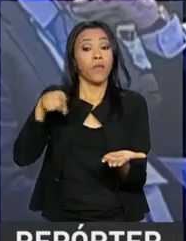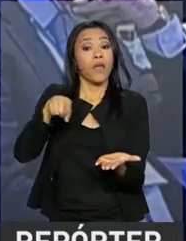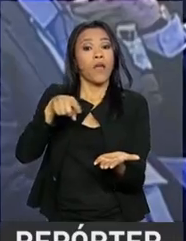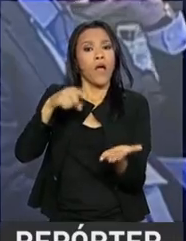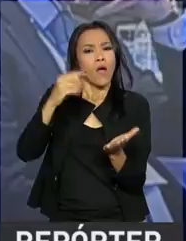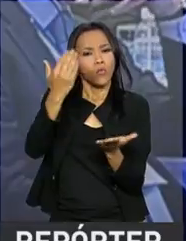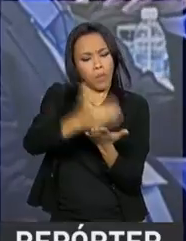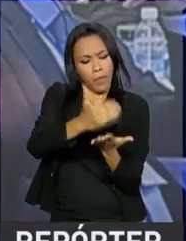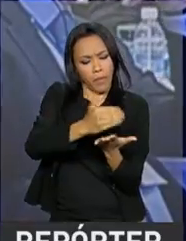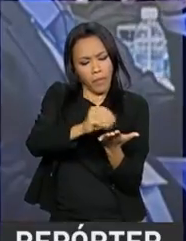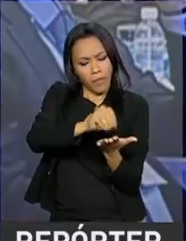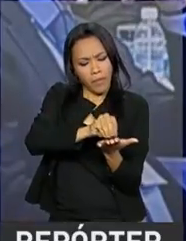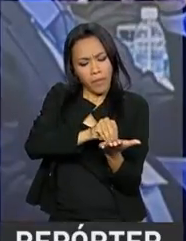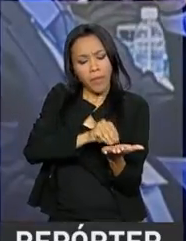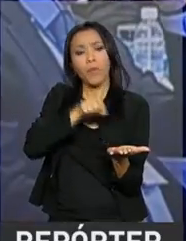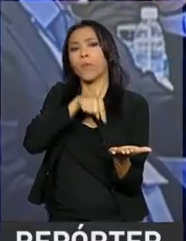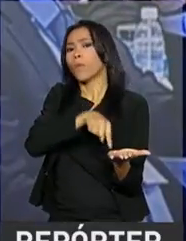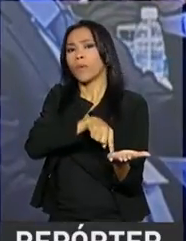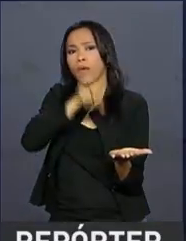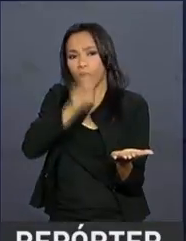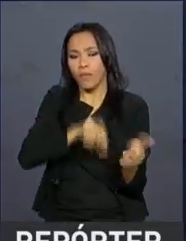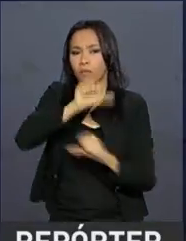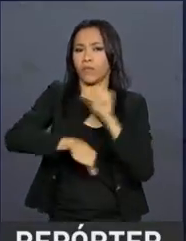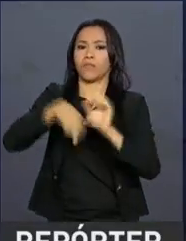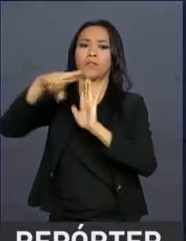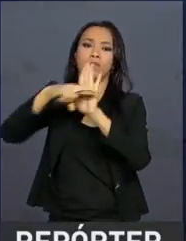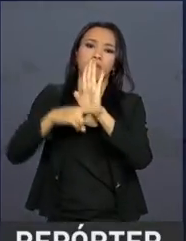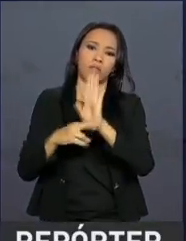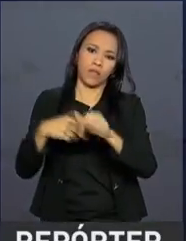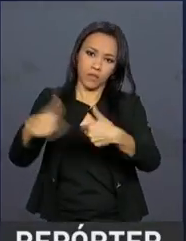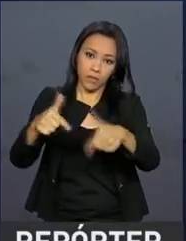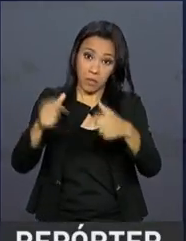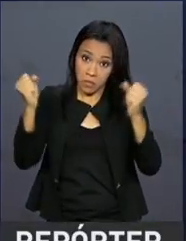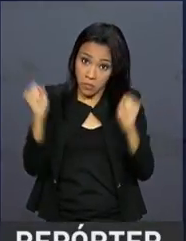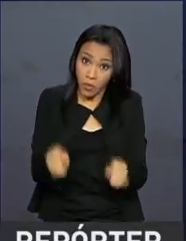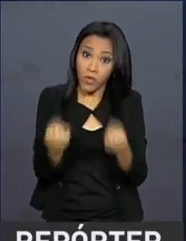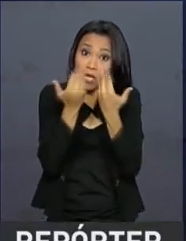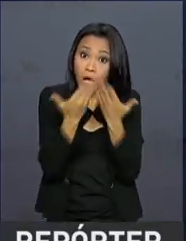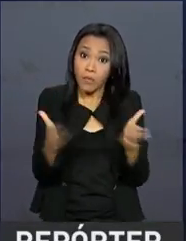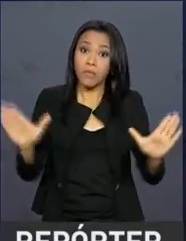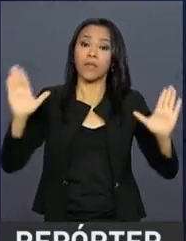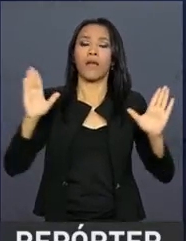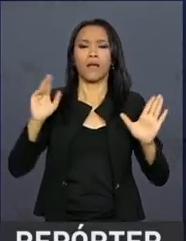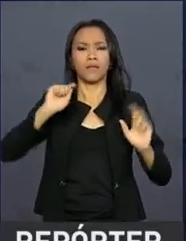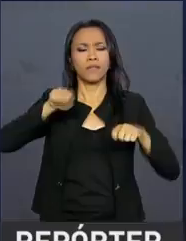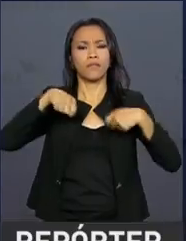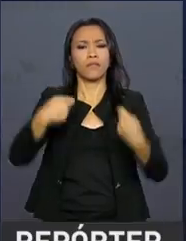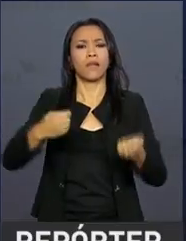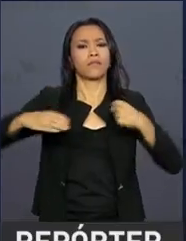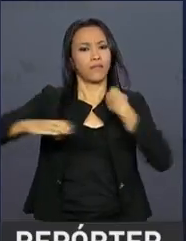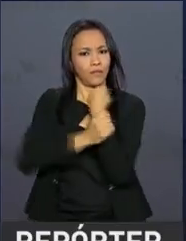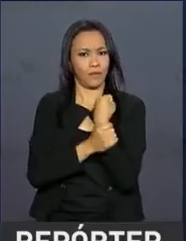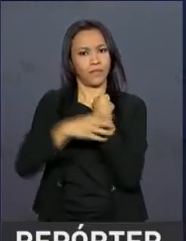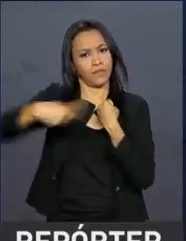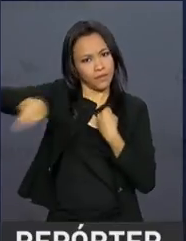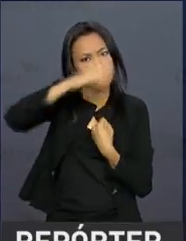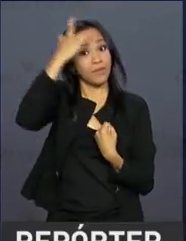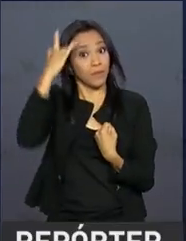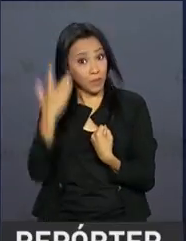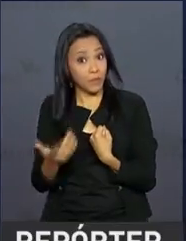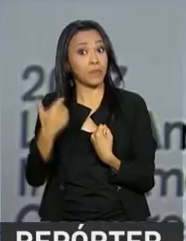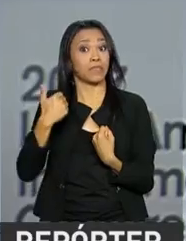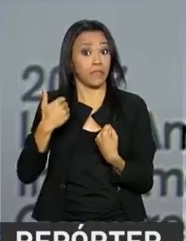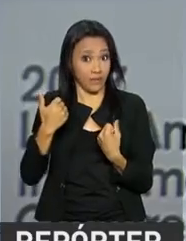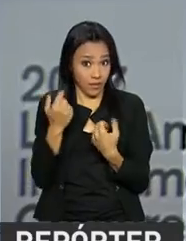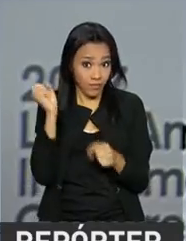produtividade inclui a reforma trabalhista que pode ampliar os investimentos dar garantias aos investidores e